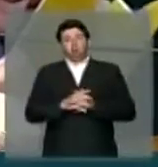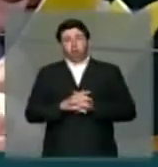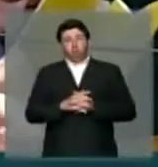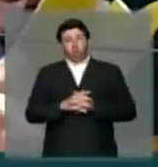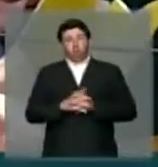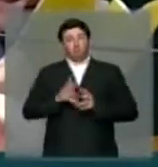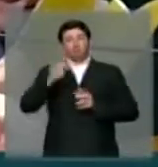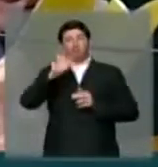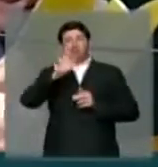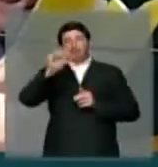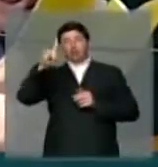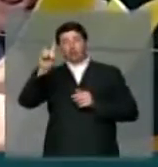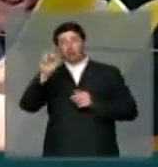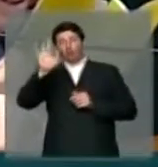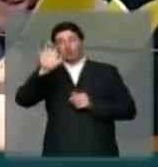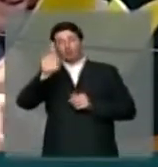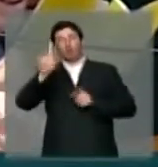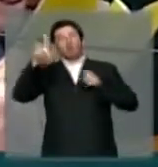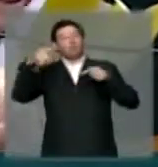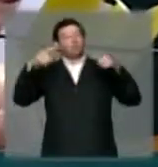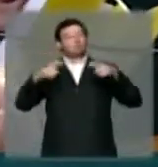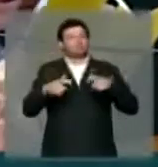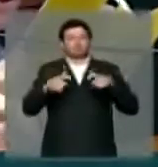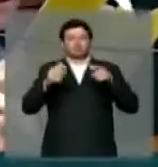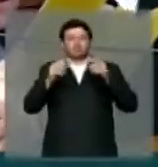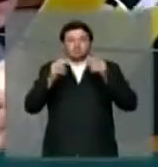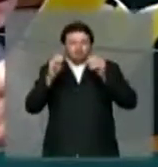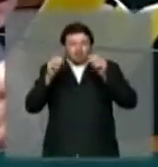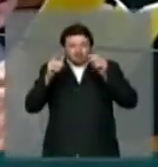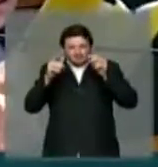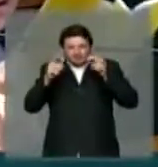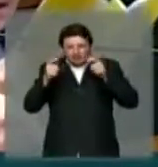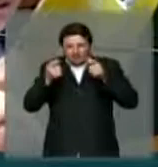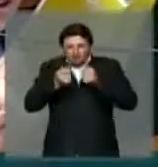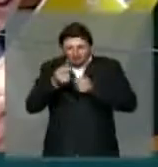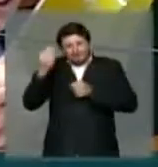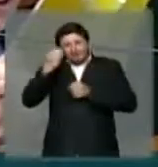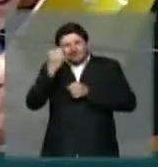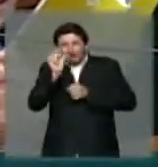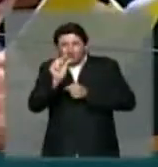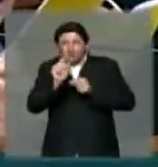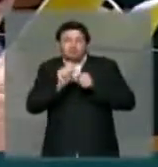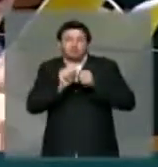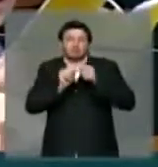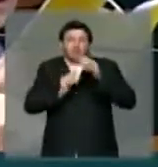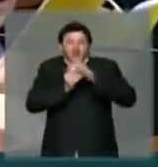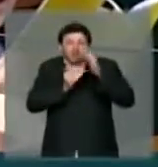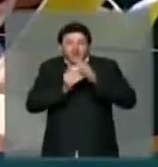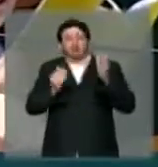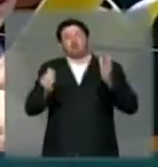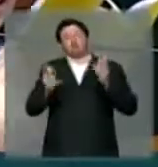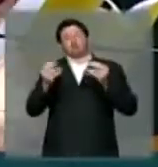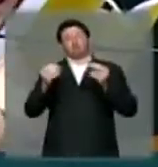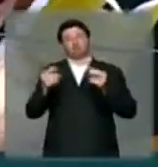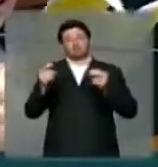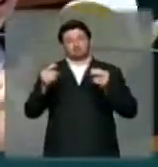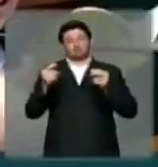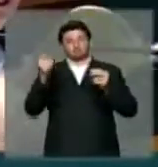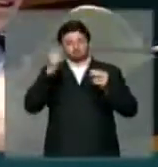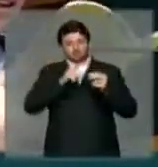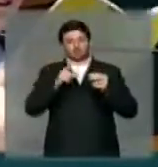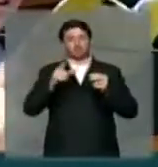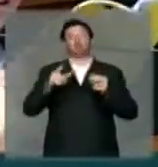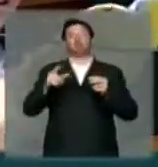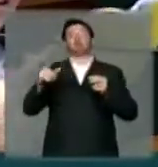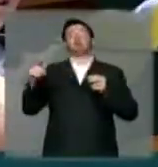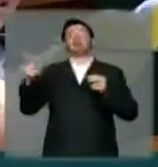Fernando Ferro, é de fato uma janela ainda muito estreita, muito pequena, muito restritiva, para que entre o